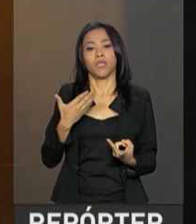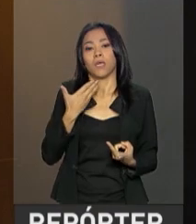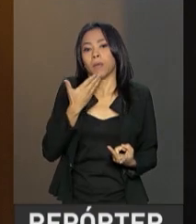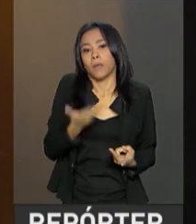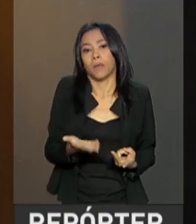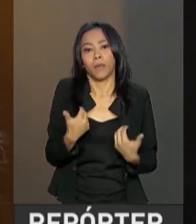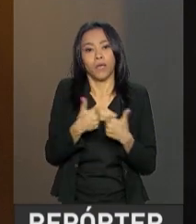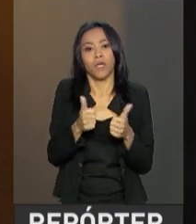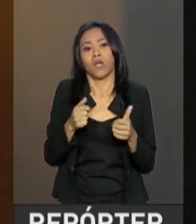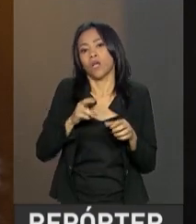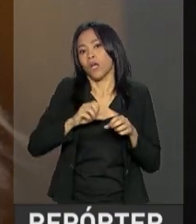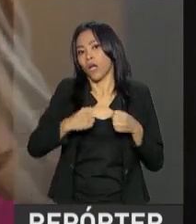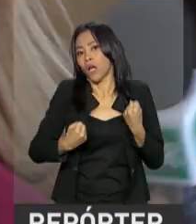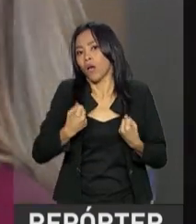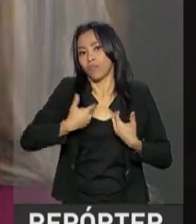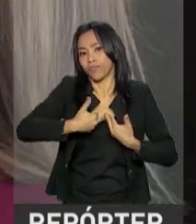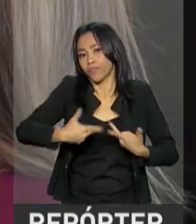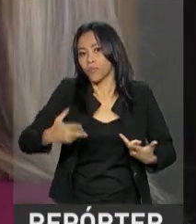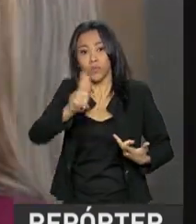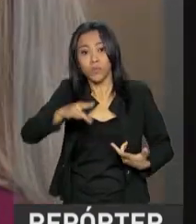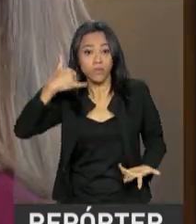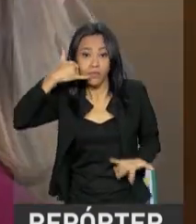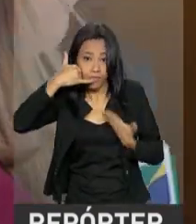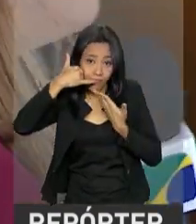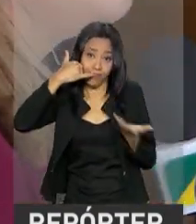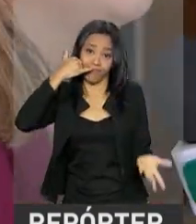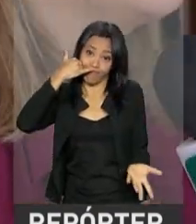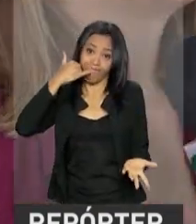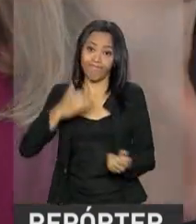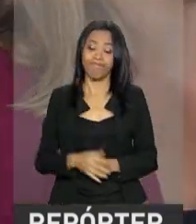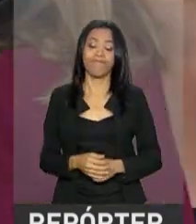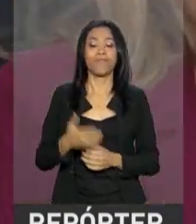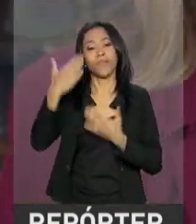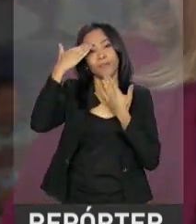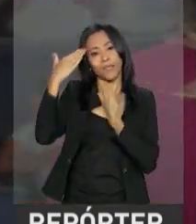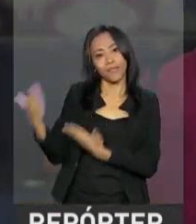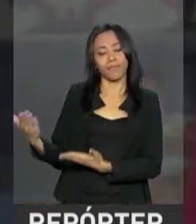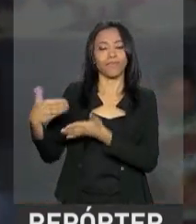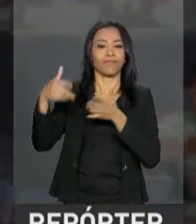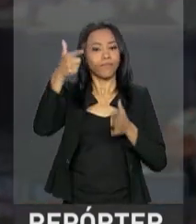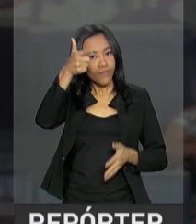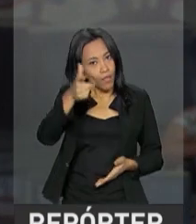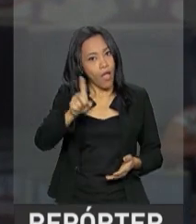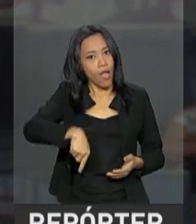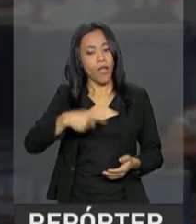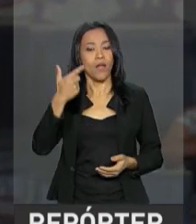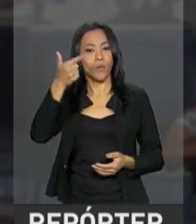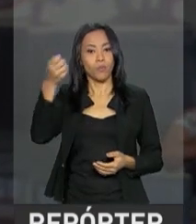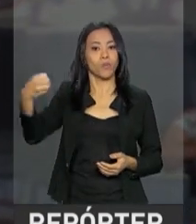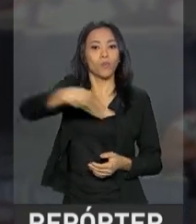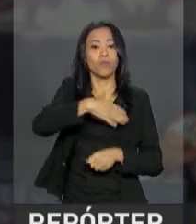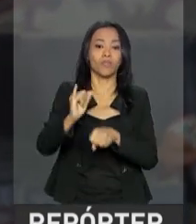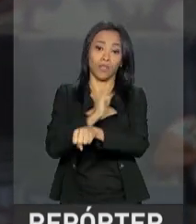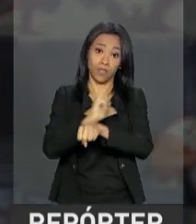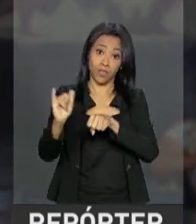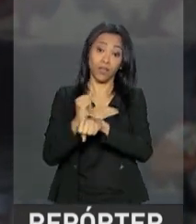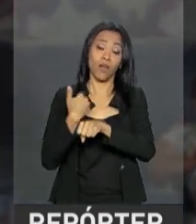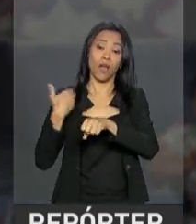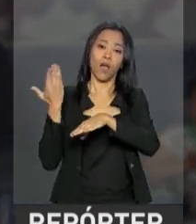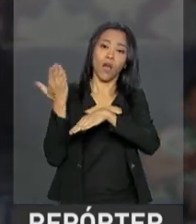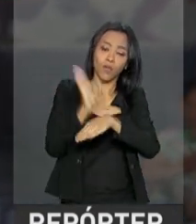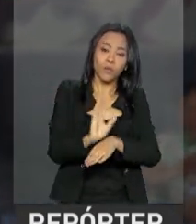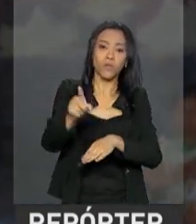móvel obrigada marcelo então tá isso mais uma forma de ajudar o cidadão né